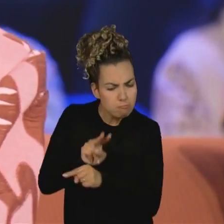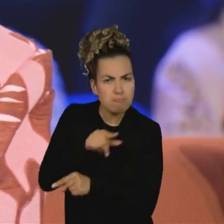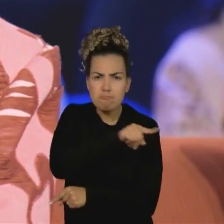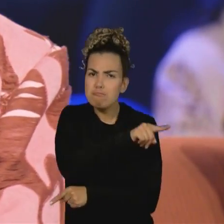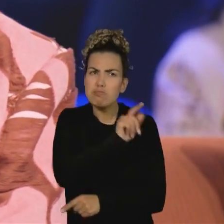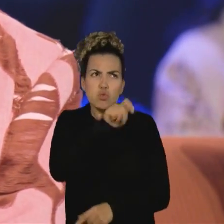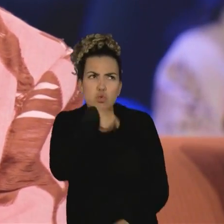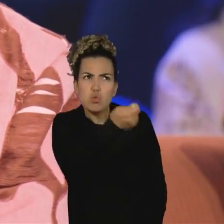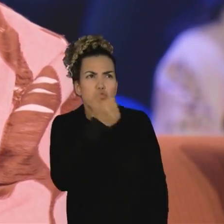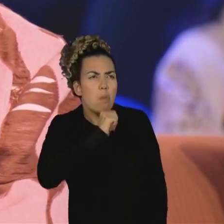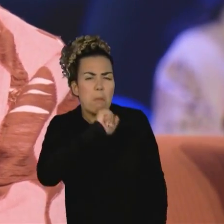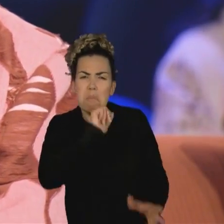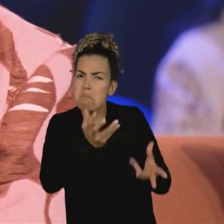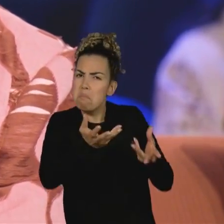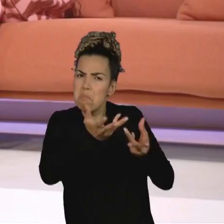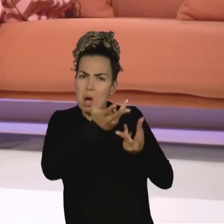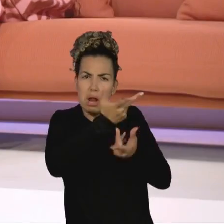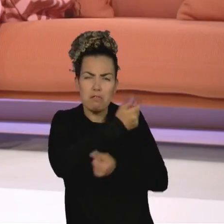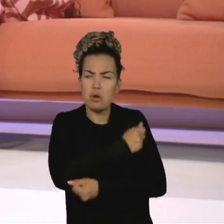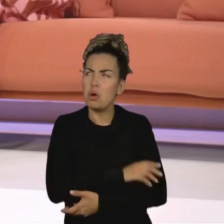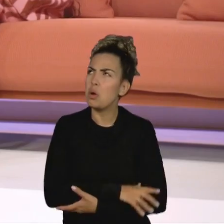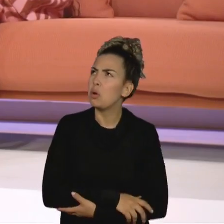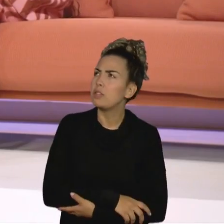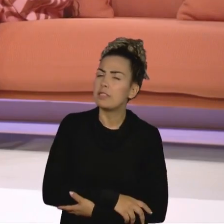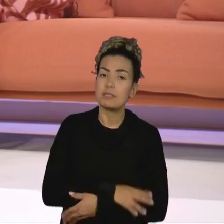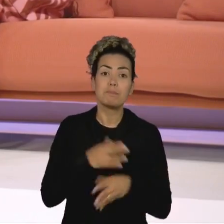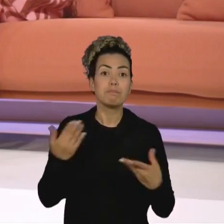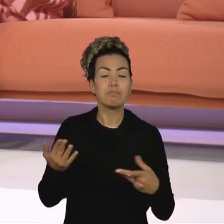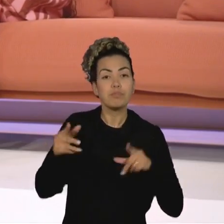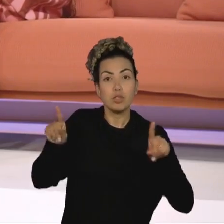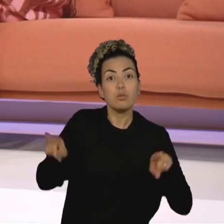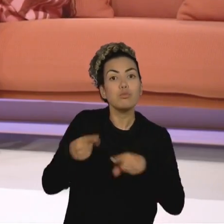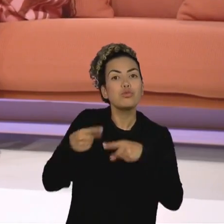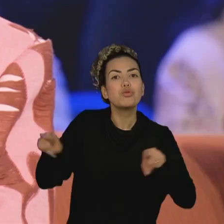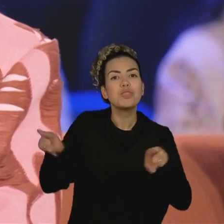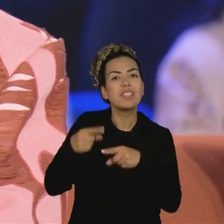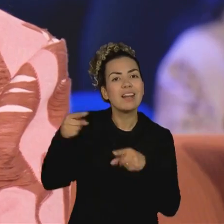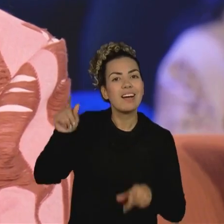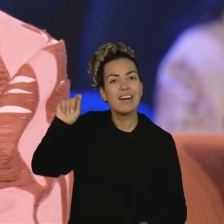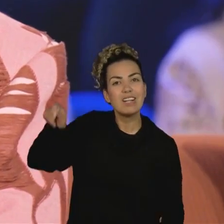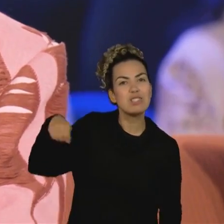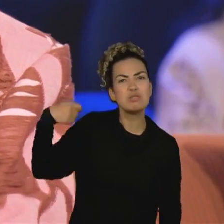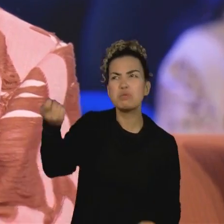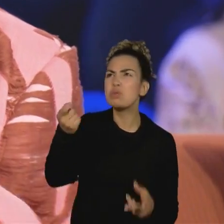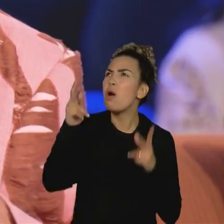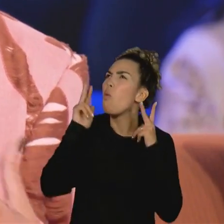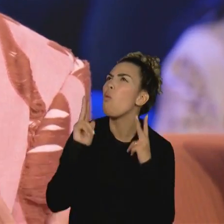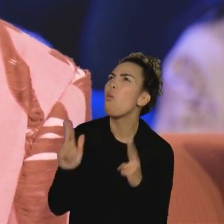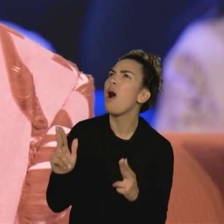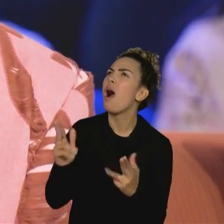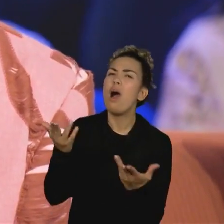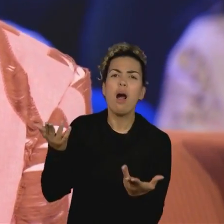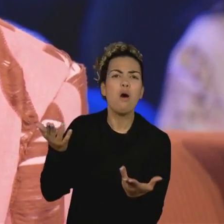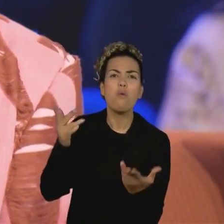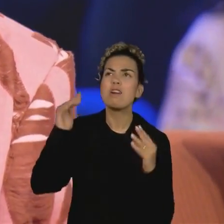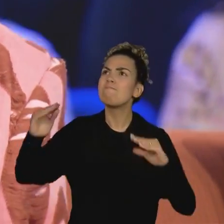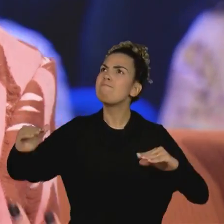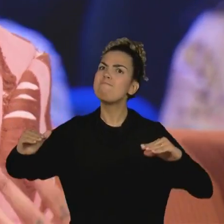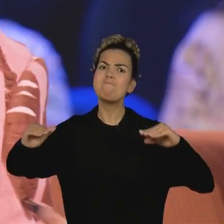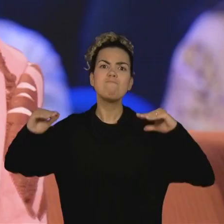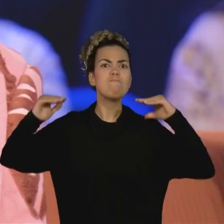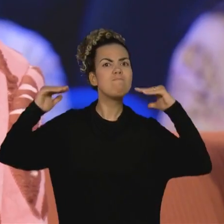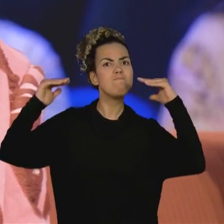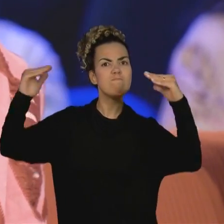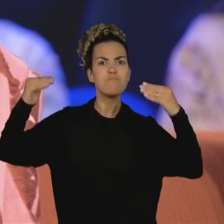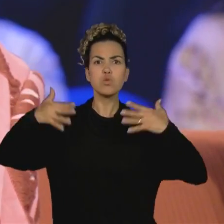eu vi aquela mulher, a música que foi dedicada a ela, que é Como uma Deusa, não é à toa, gente. Aquela mulher, ela vivia mesmo como uma deusa,